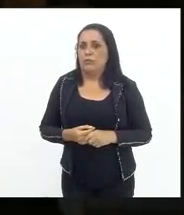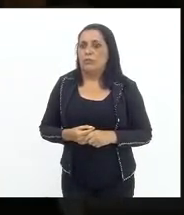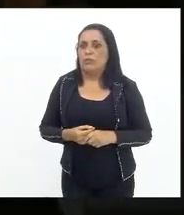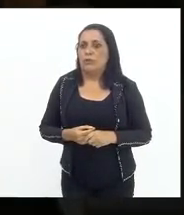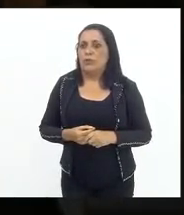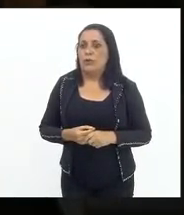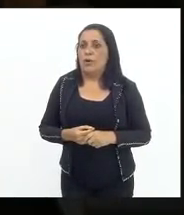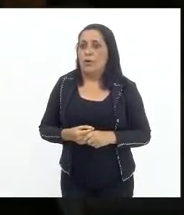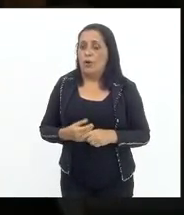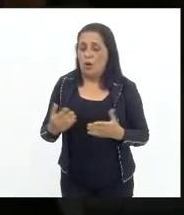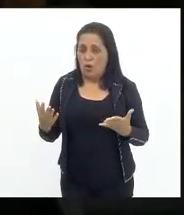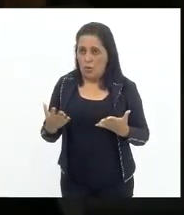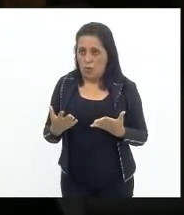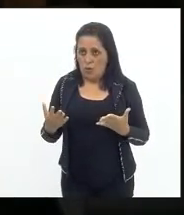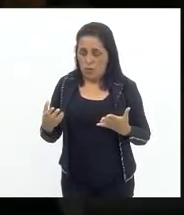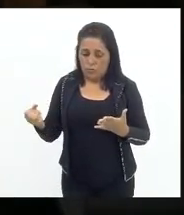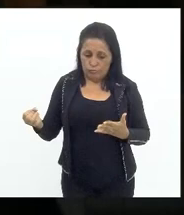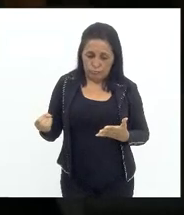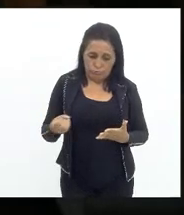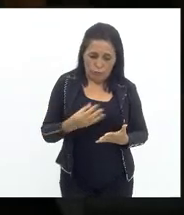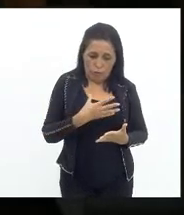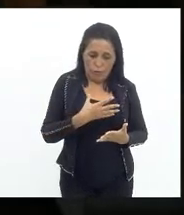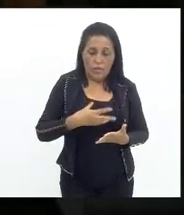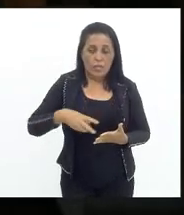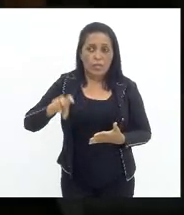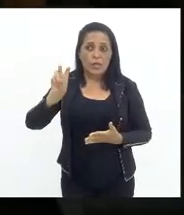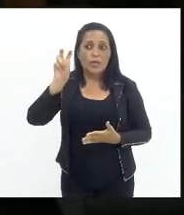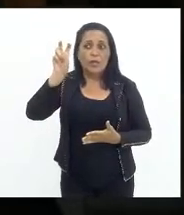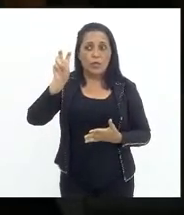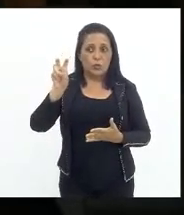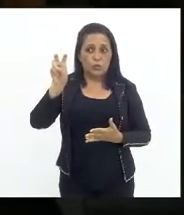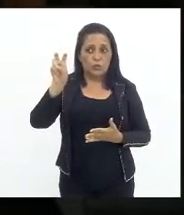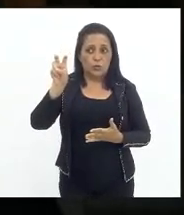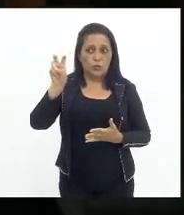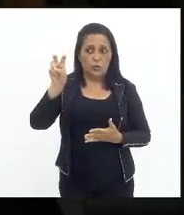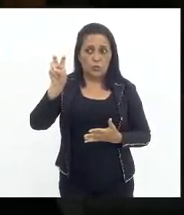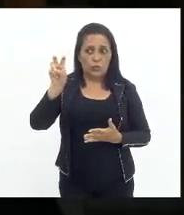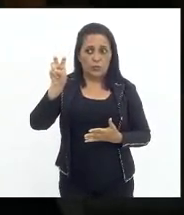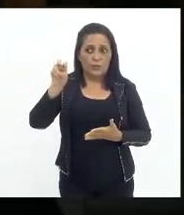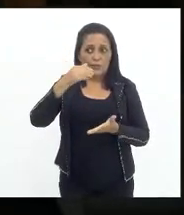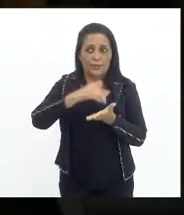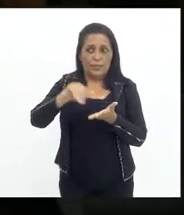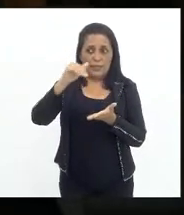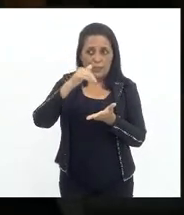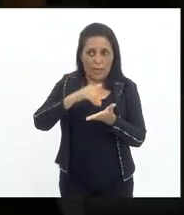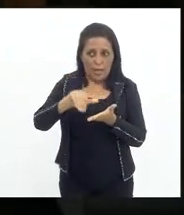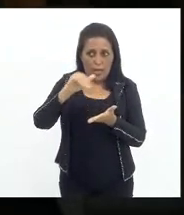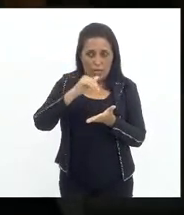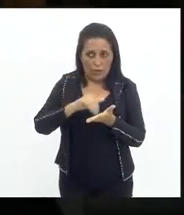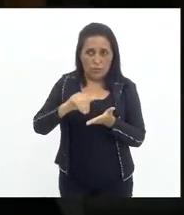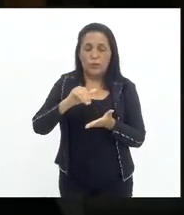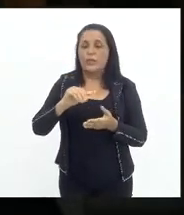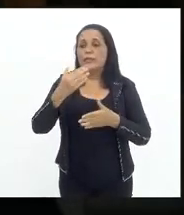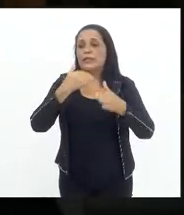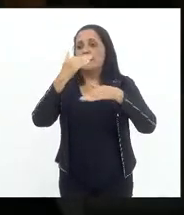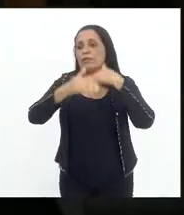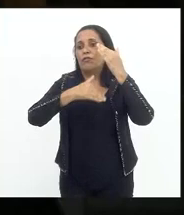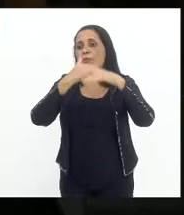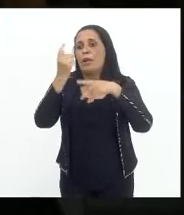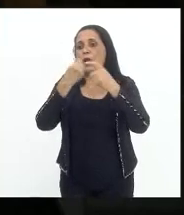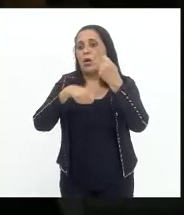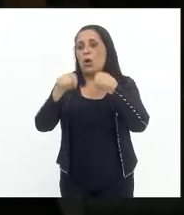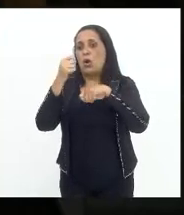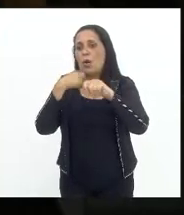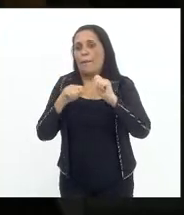e quinto, deputada Marta Rocha, atual e quinto secretário de Desenvolvimento Econômico, é que a